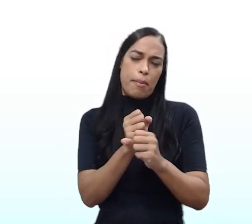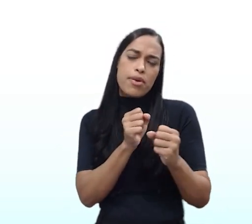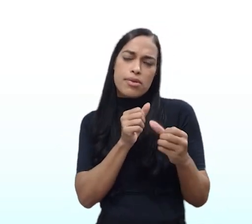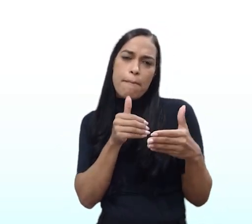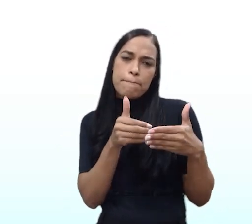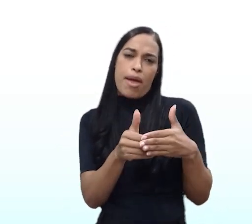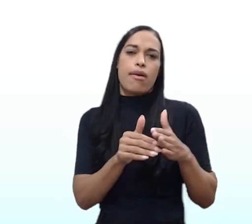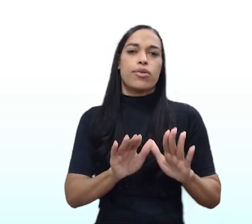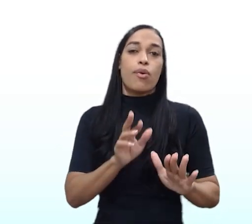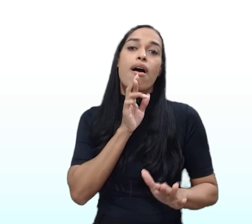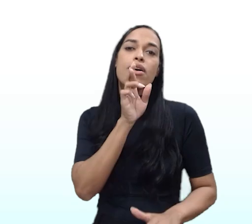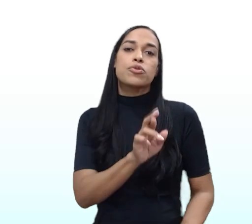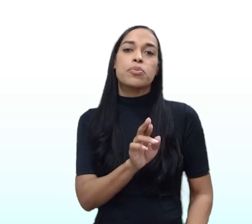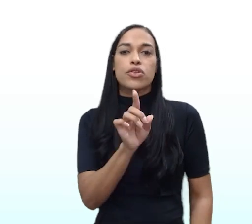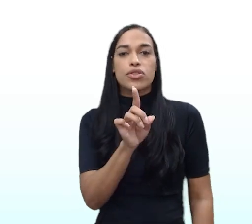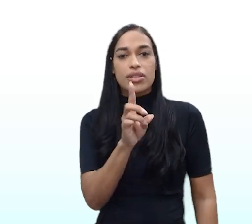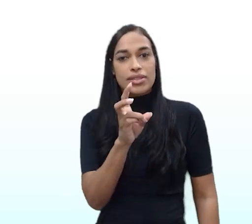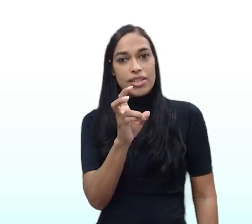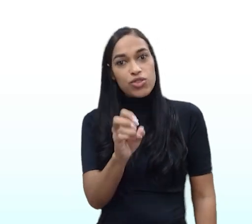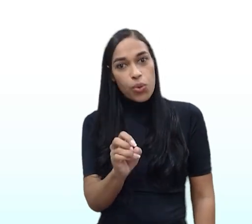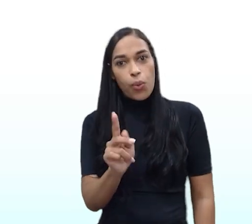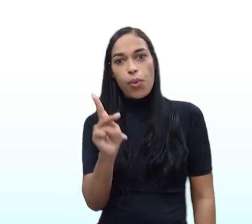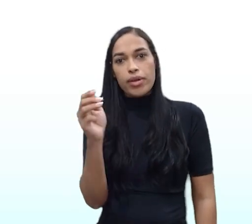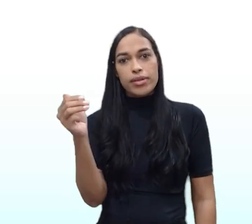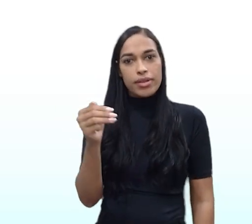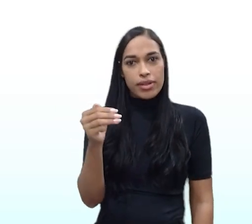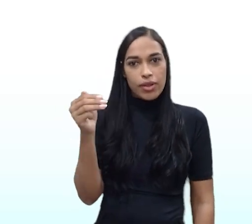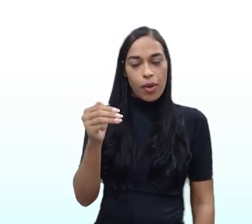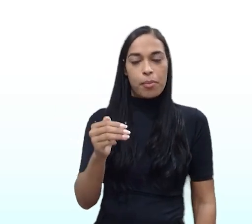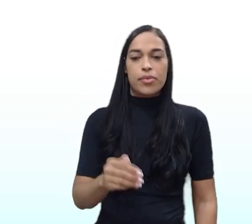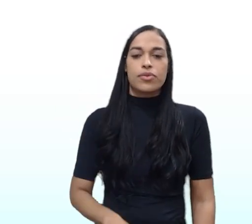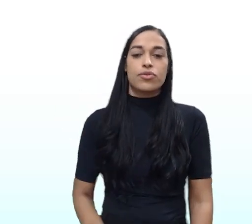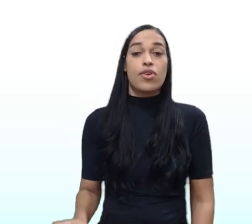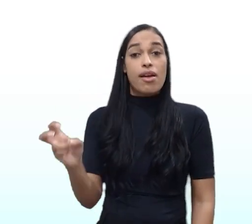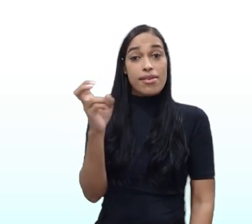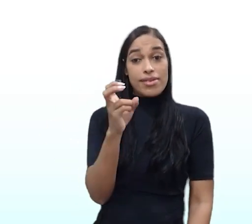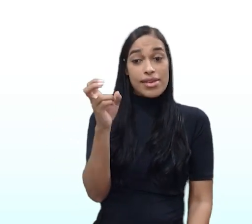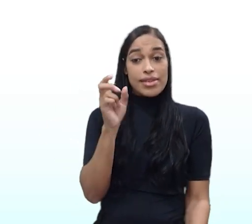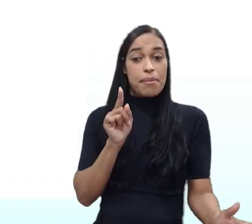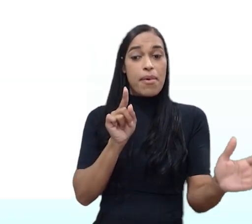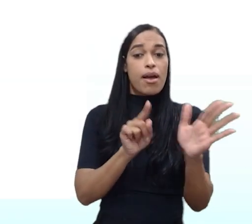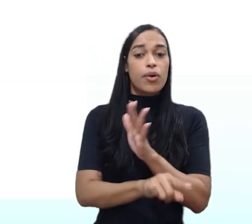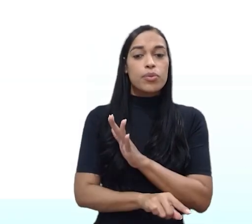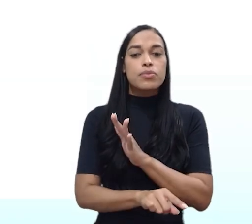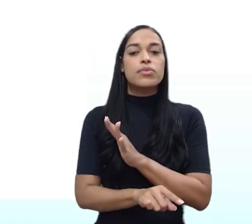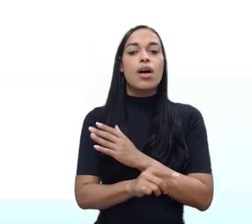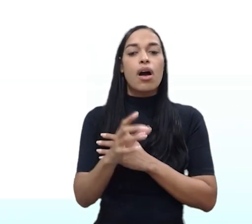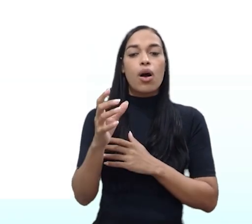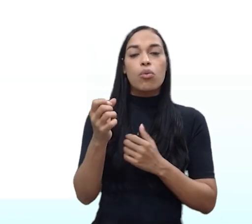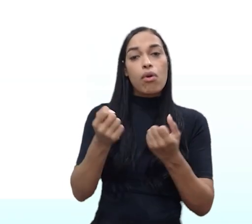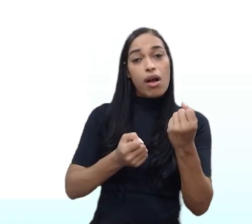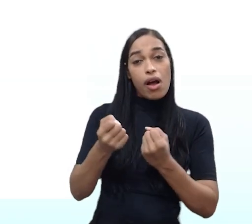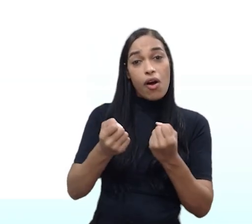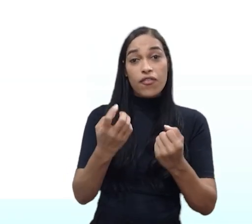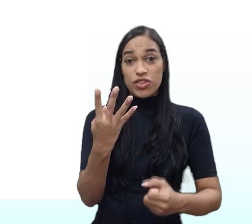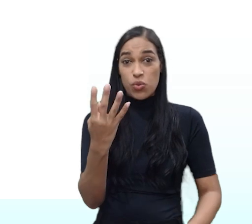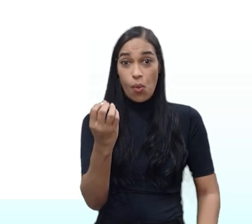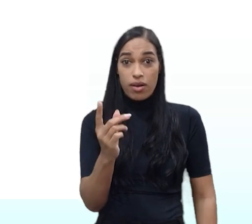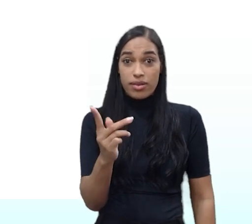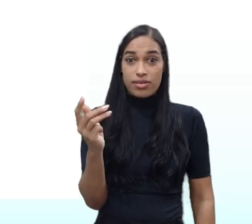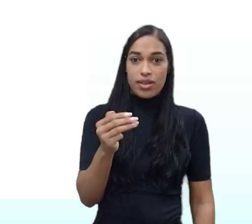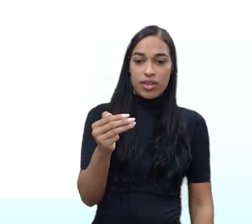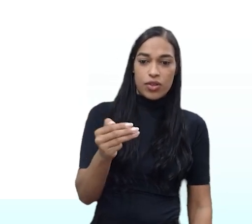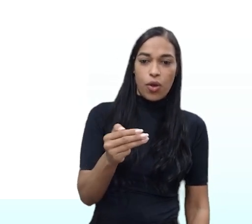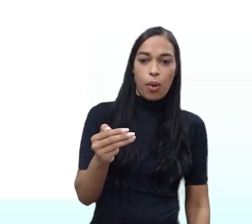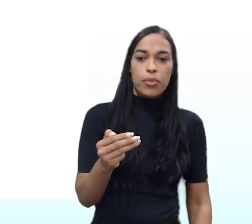bem aproximado, tá bom? Então, a resposta é 150 quilômetros para você. Quinta questão. Um automóvel faz 40 quilômetros